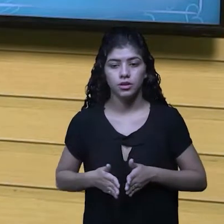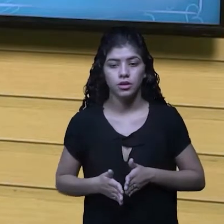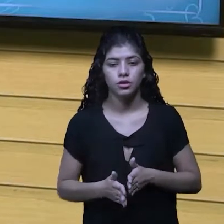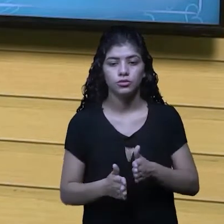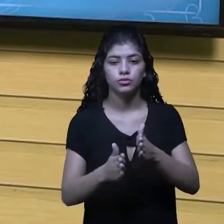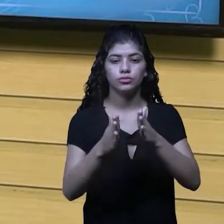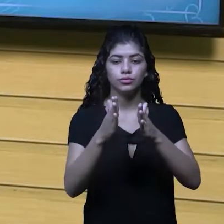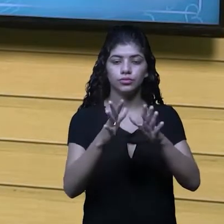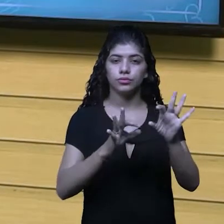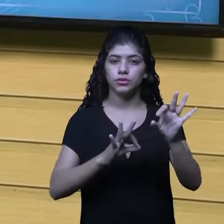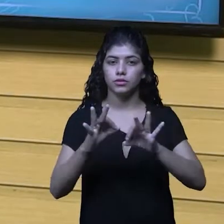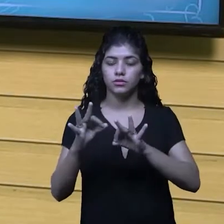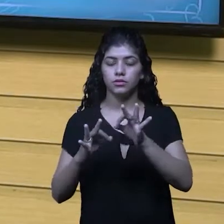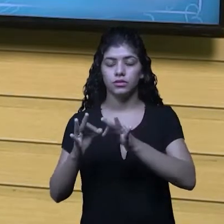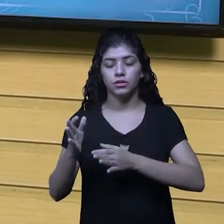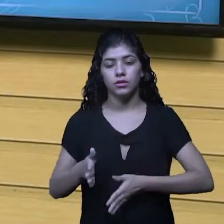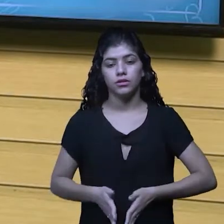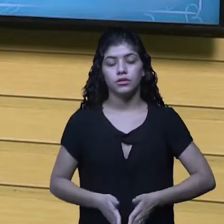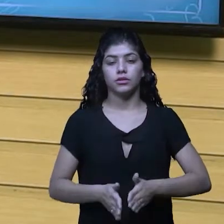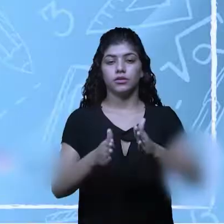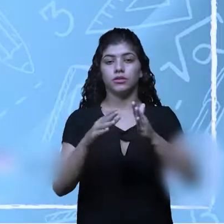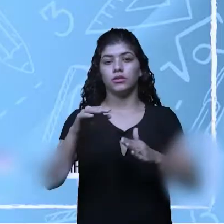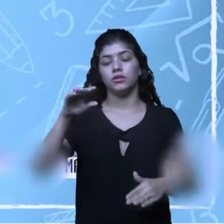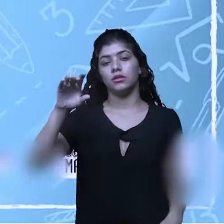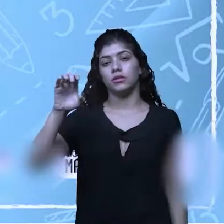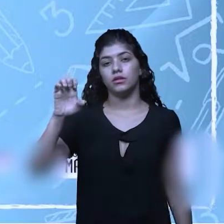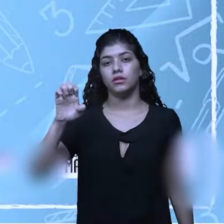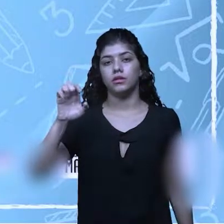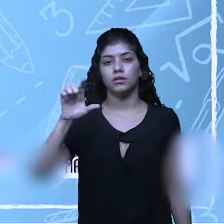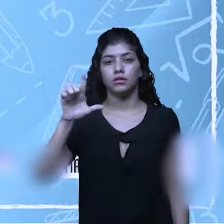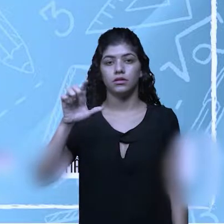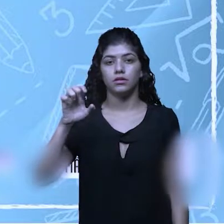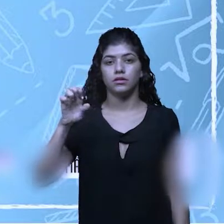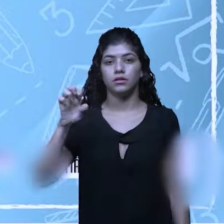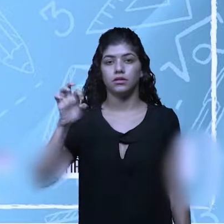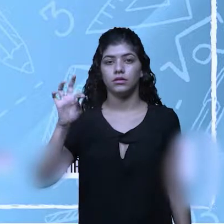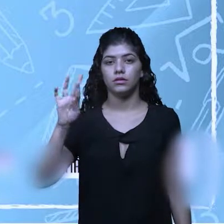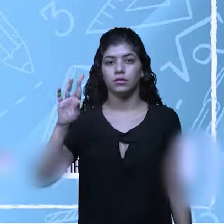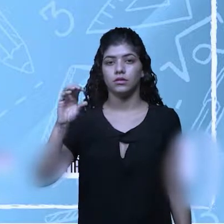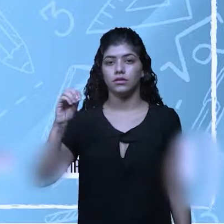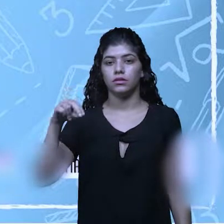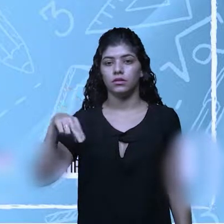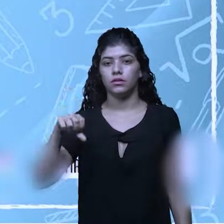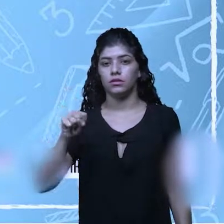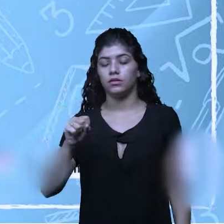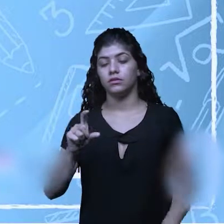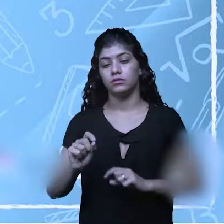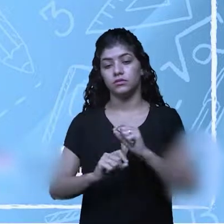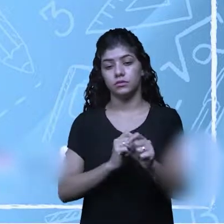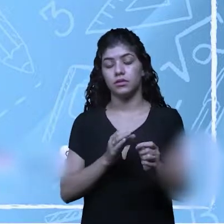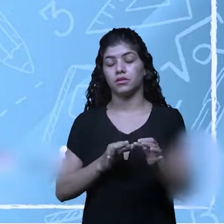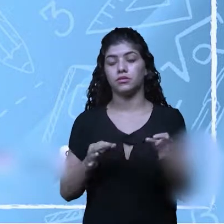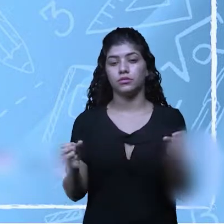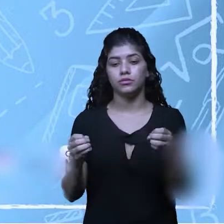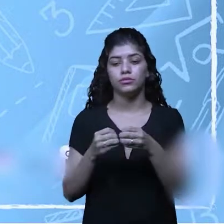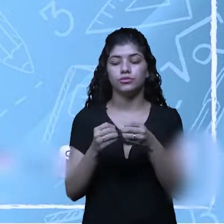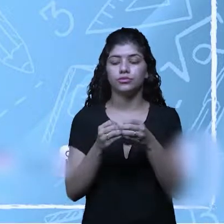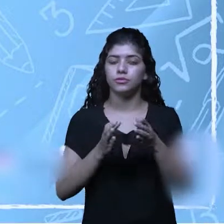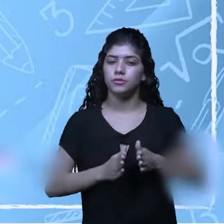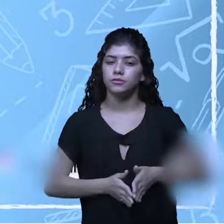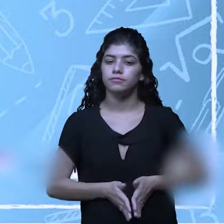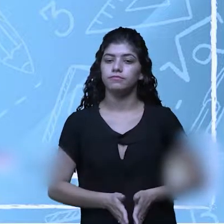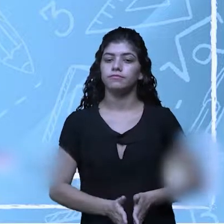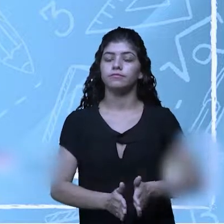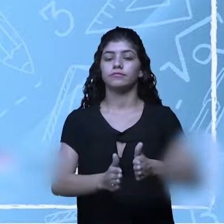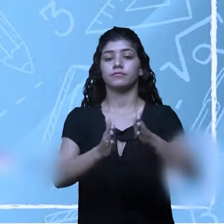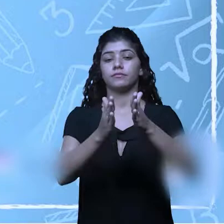de elétrons. E aí nós temos um fluxo. Quando é criada uma diferença de potencial, esses elétrons eles se alinham e seguem o